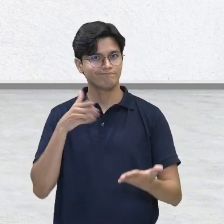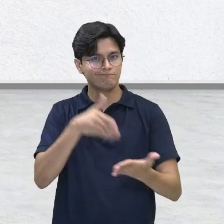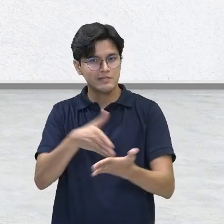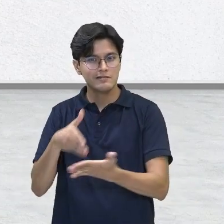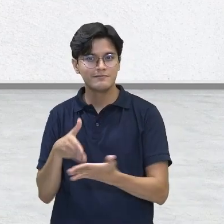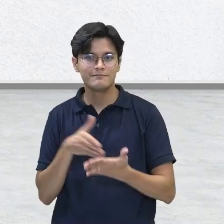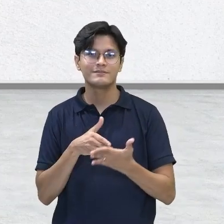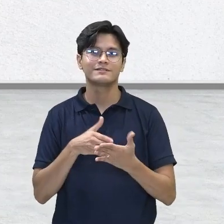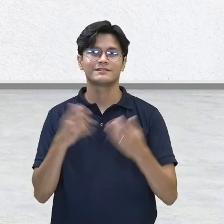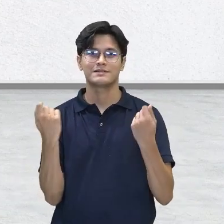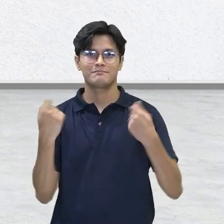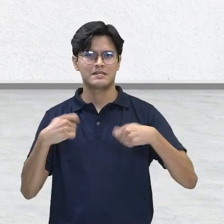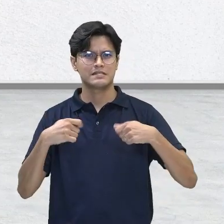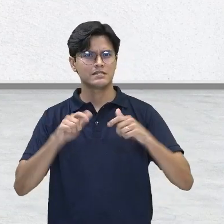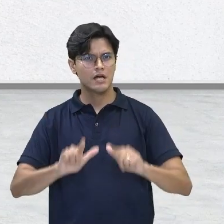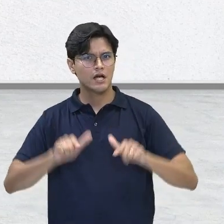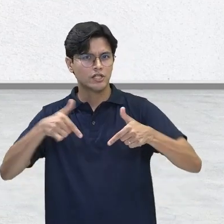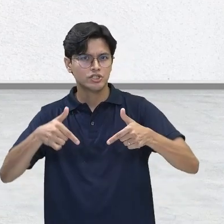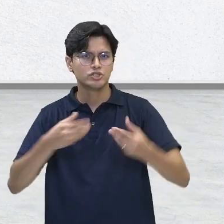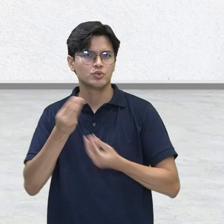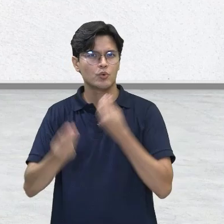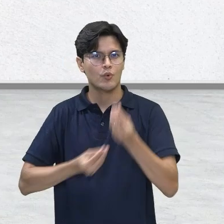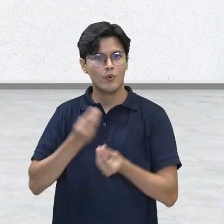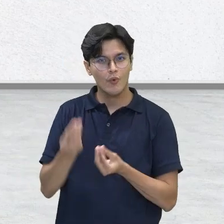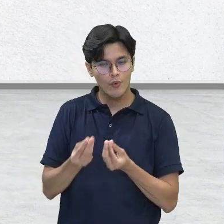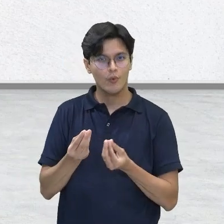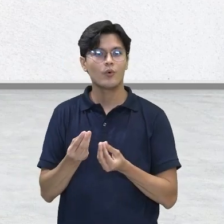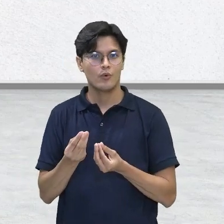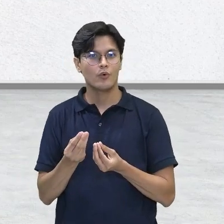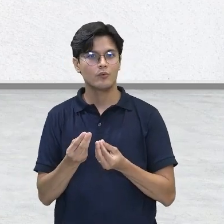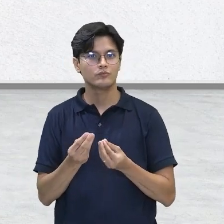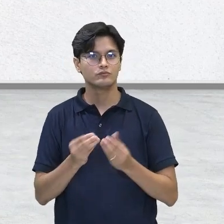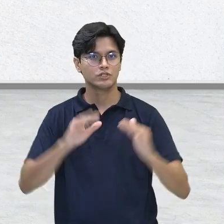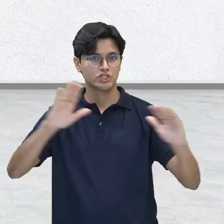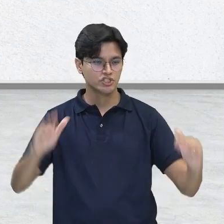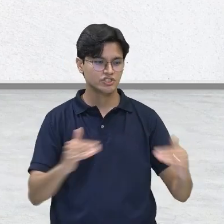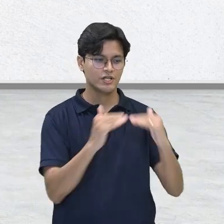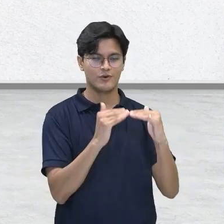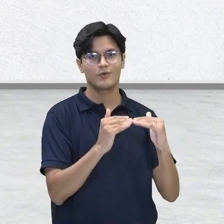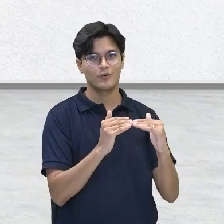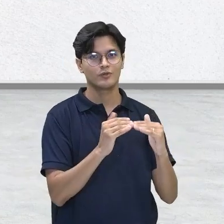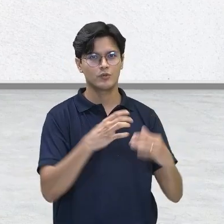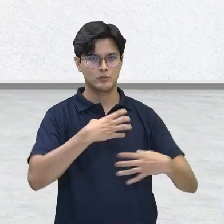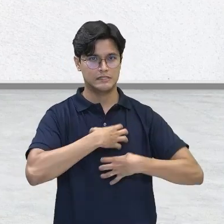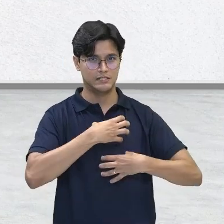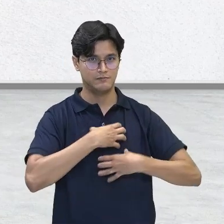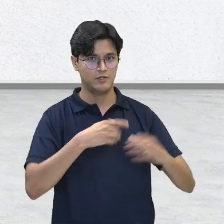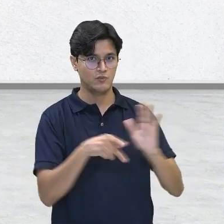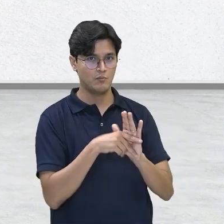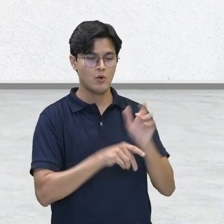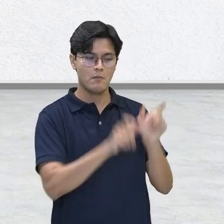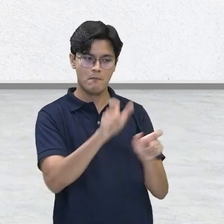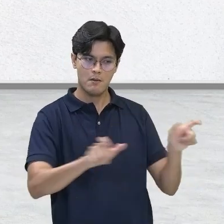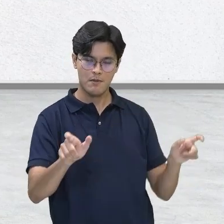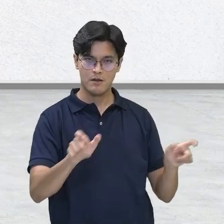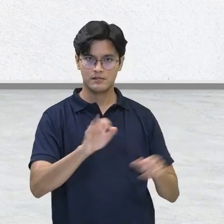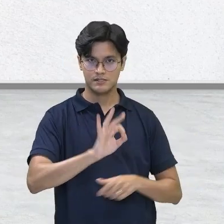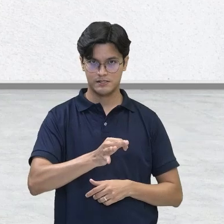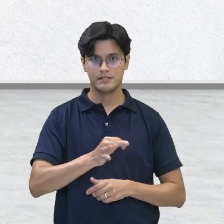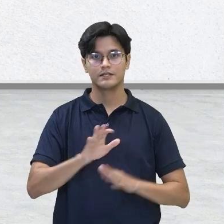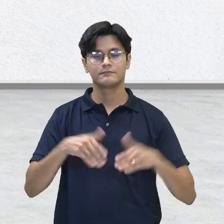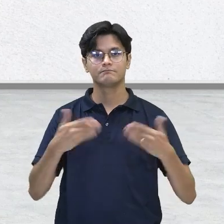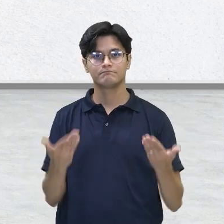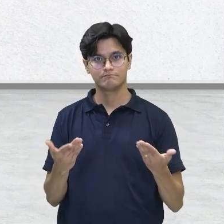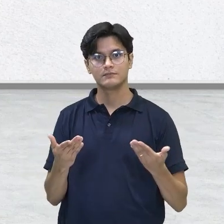com o consentimento dos governados. E Rousseau diz o seguinte: o contrato